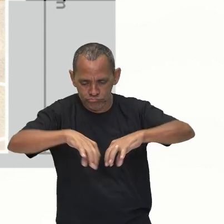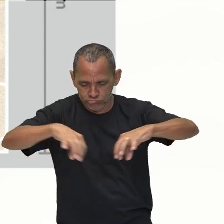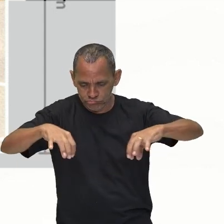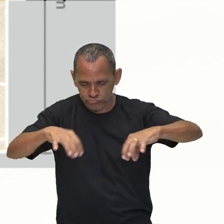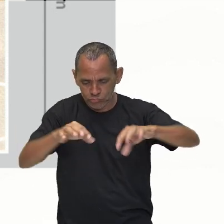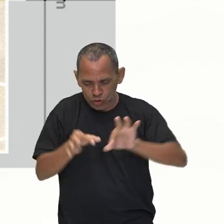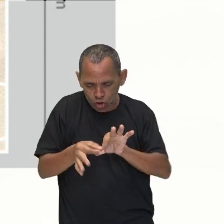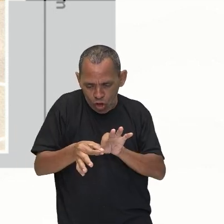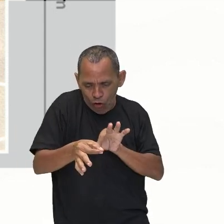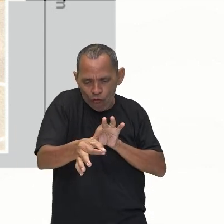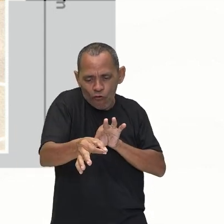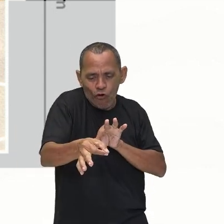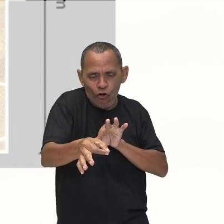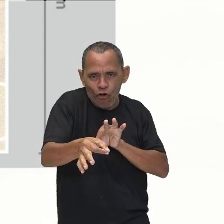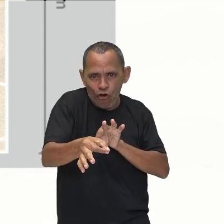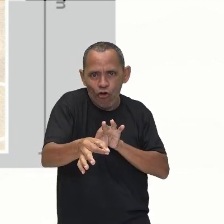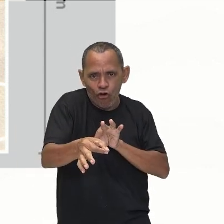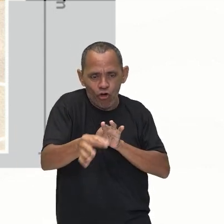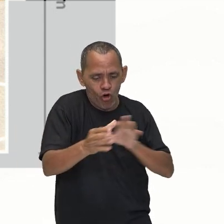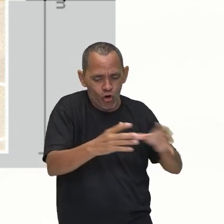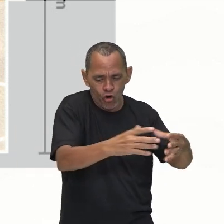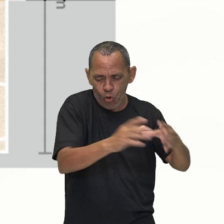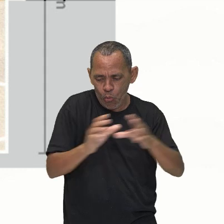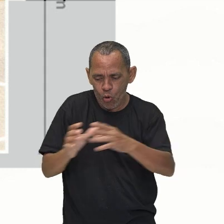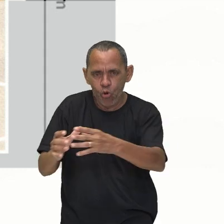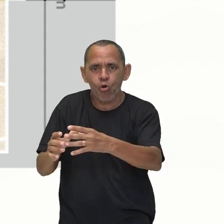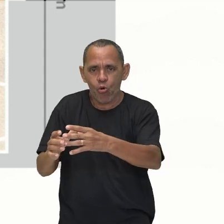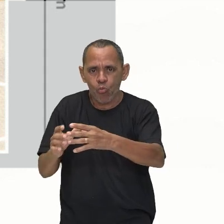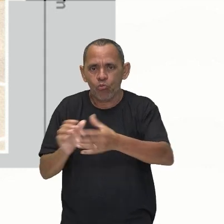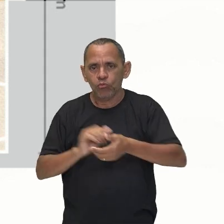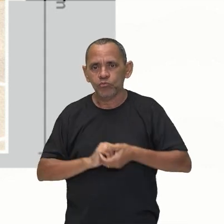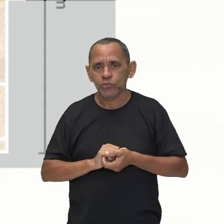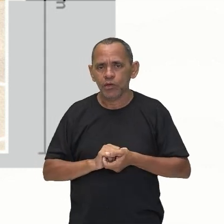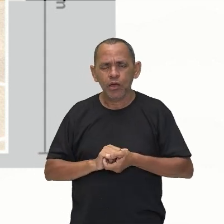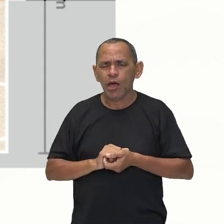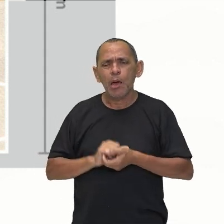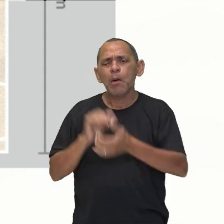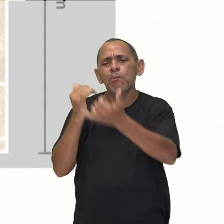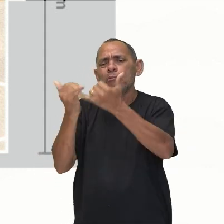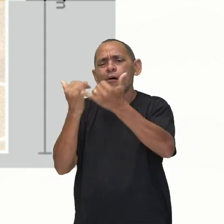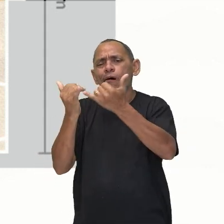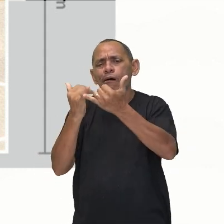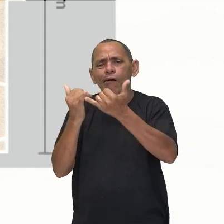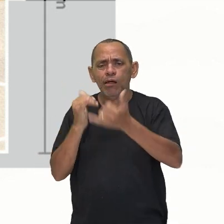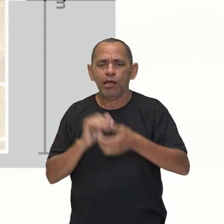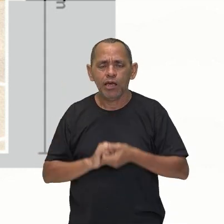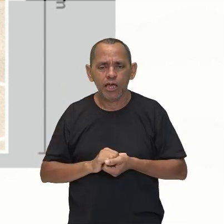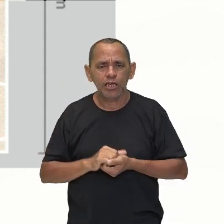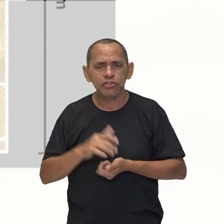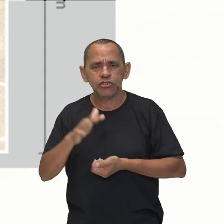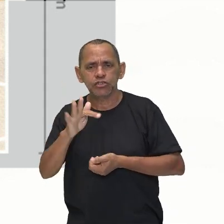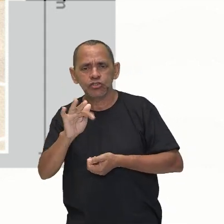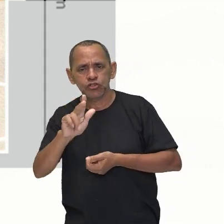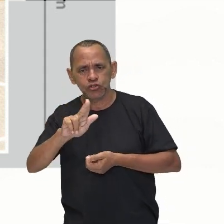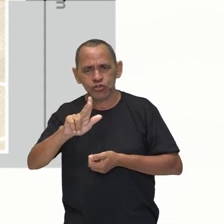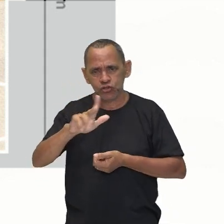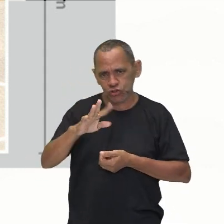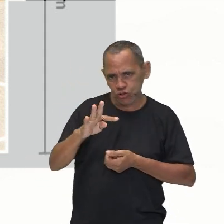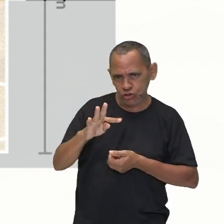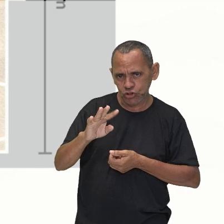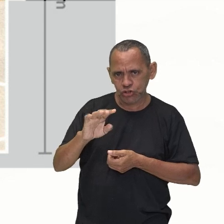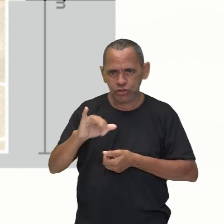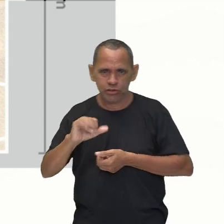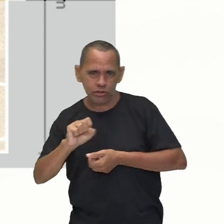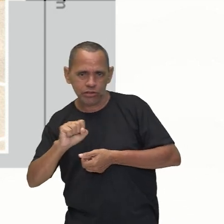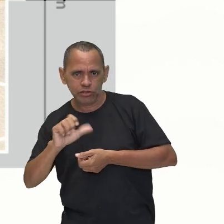times, e a configuração muito parecida do futsal, Tem uma área aqui do goleiro também.